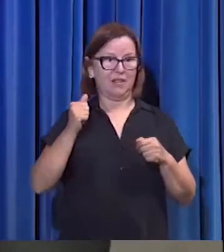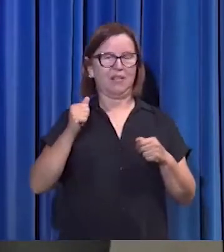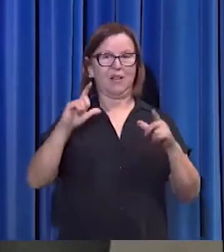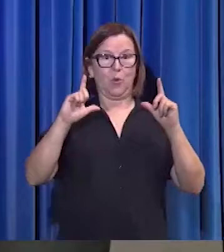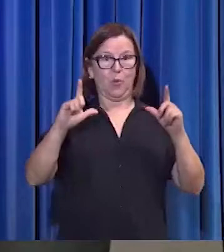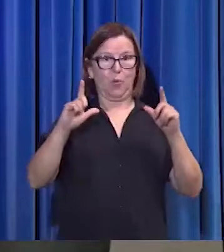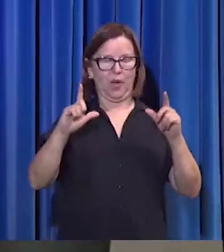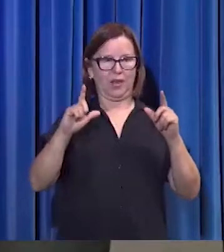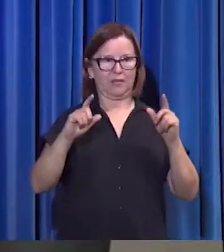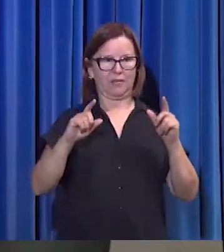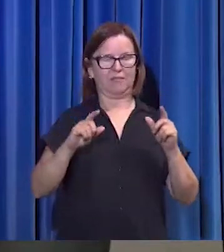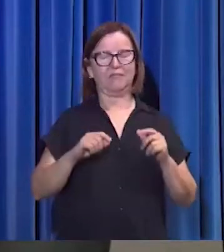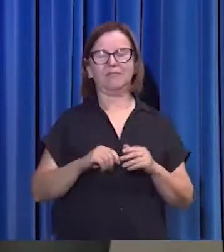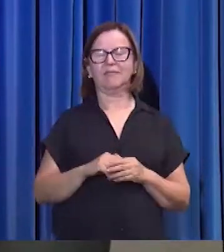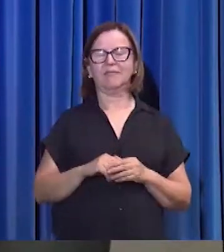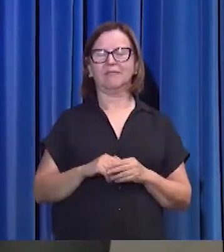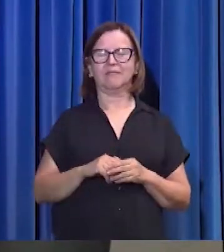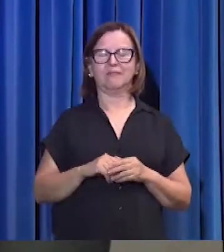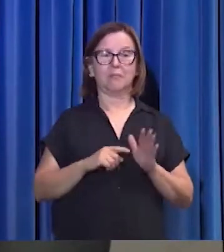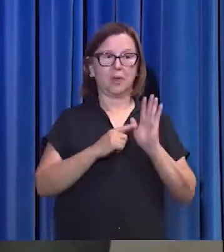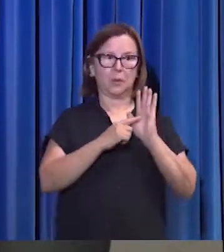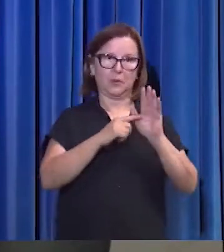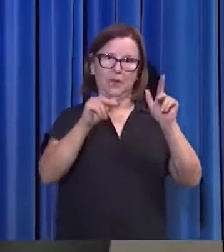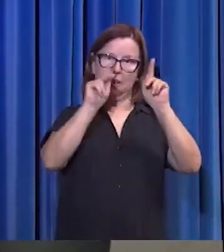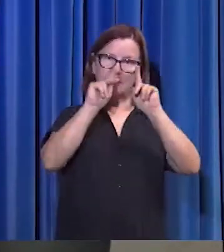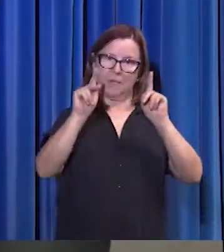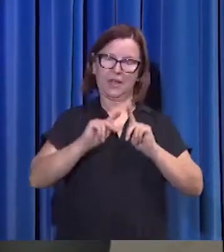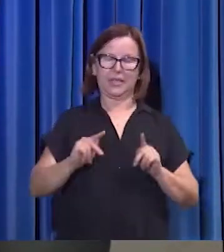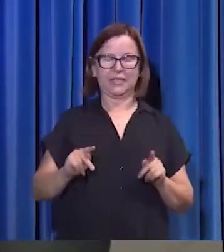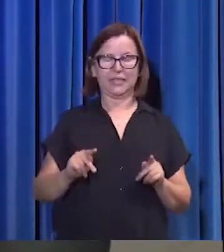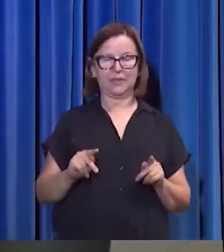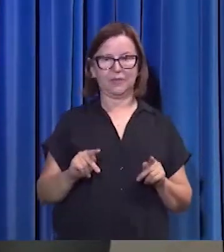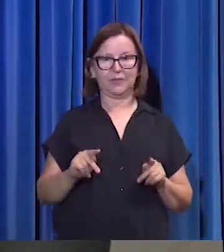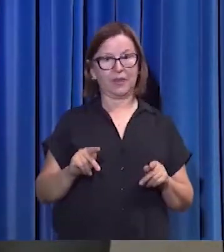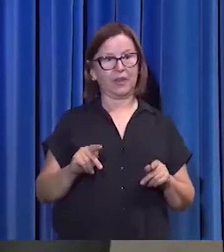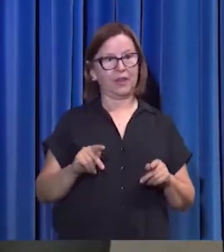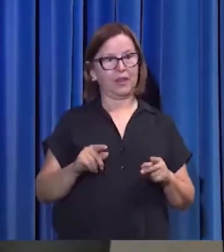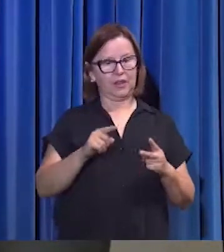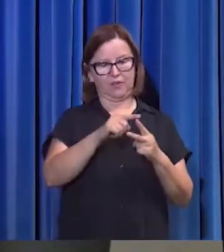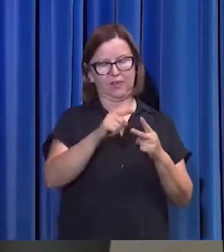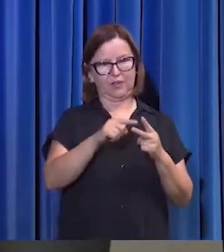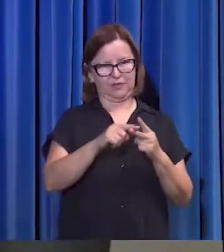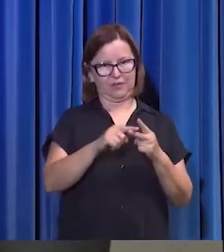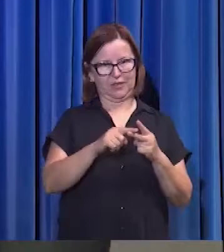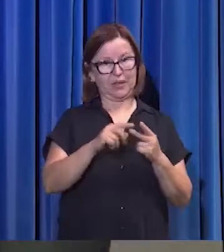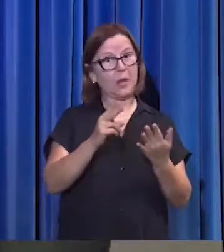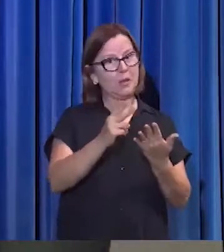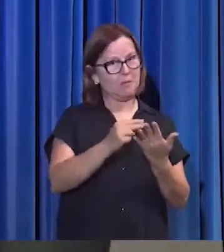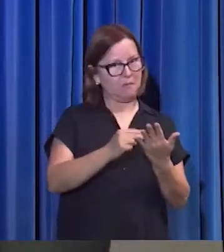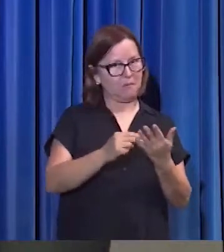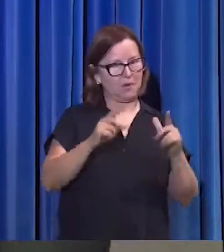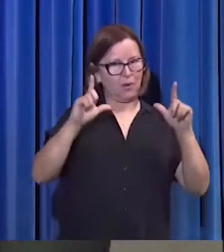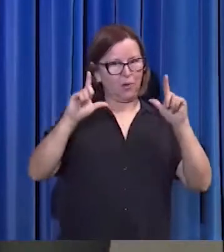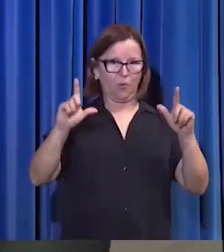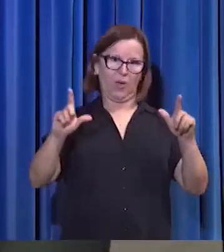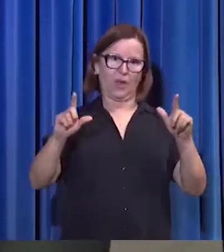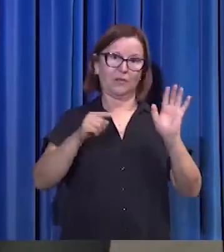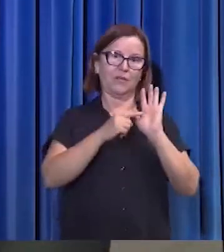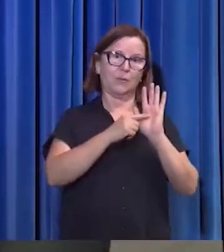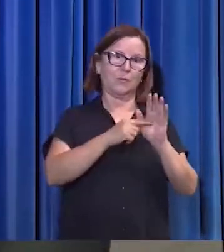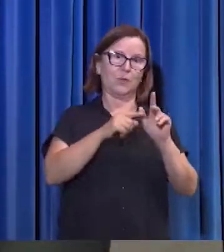Então vocês vão fazer um quadro, cada um vai fazer um quadro que retrate a paz. O que ficar